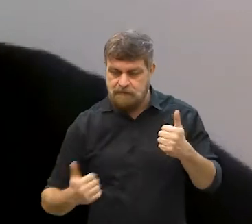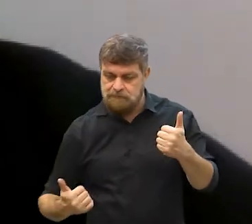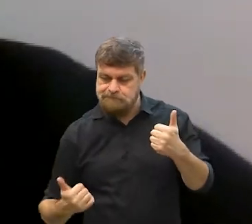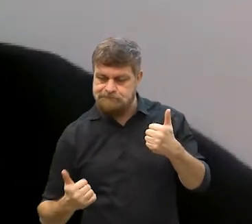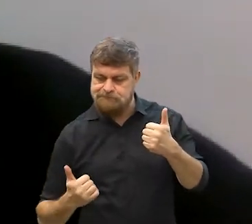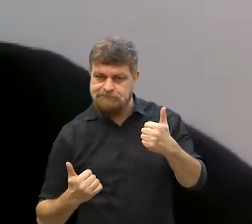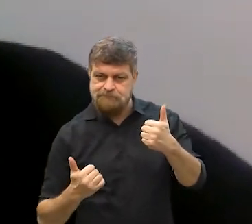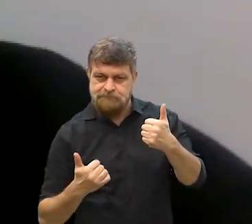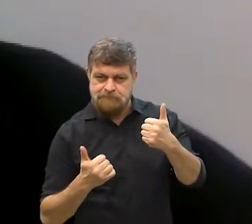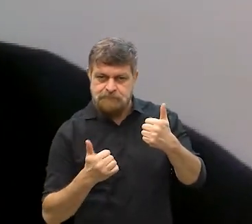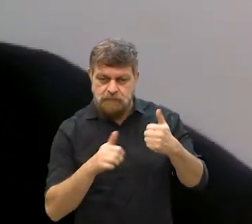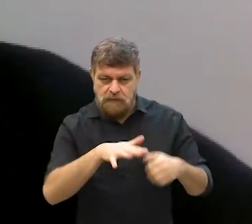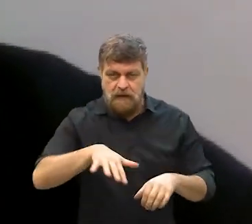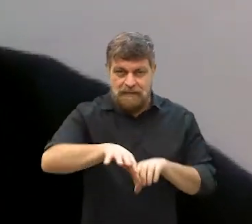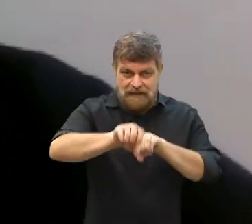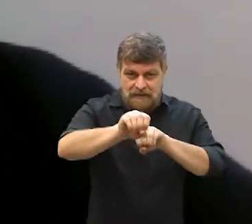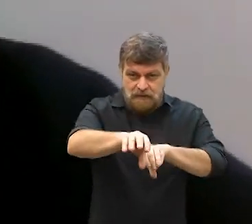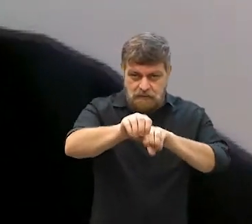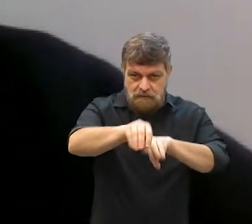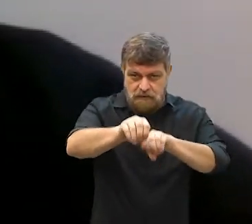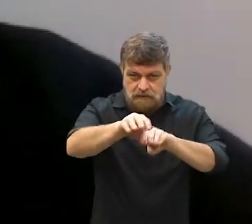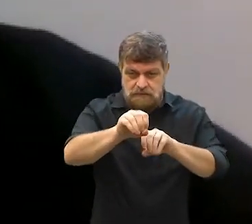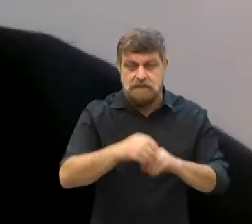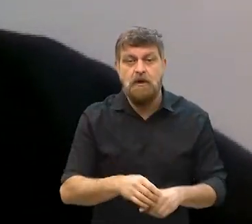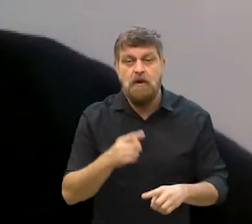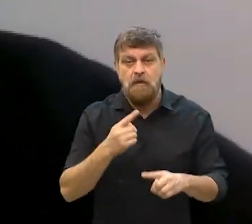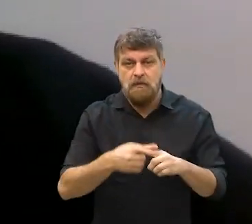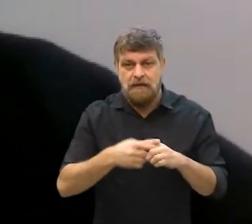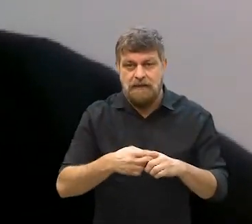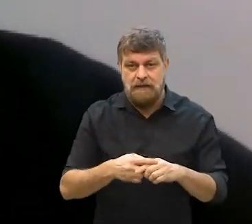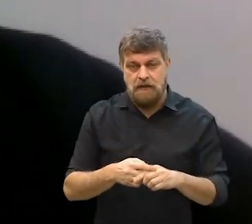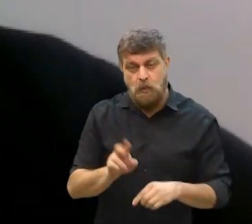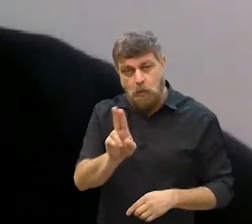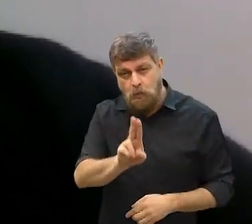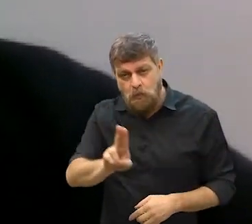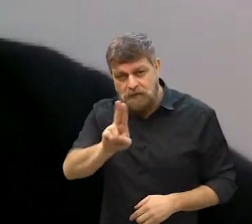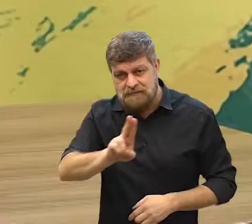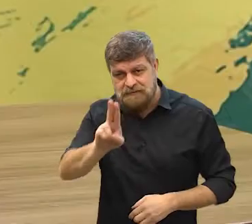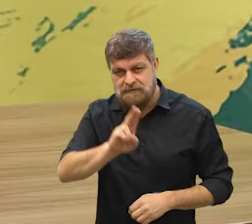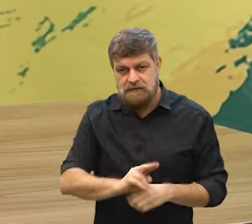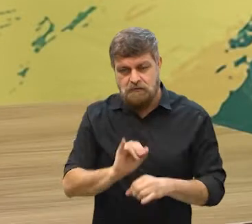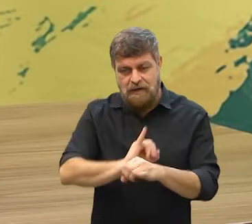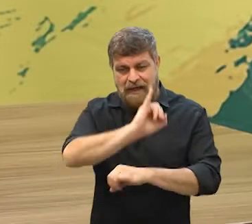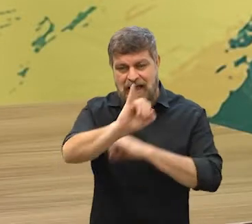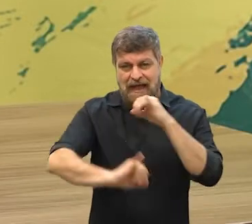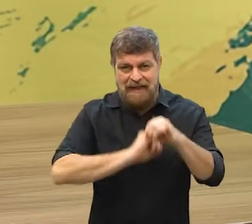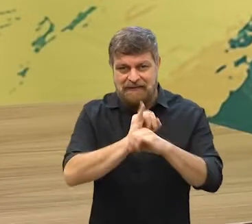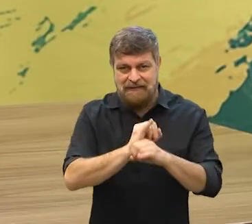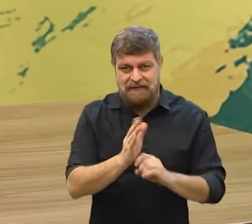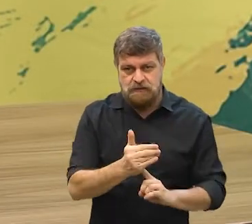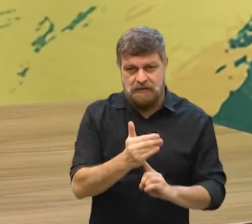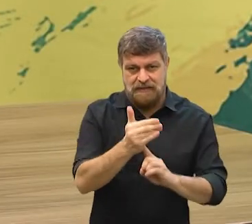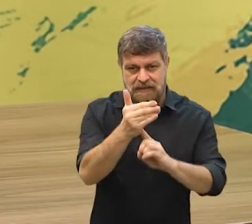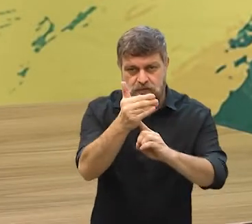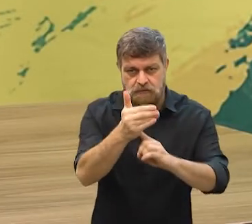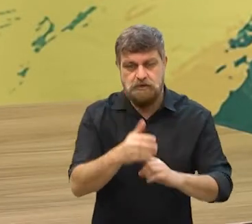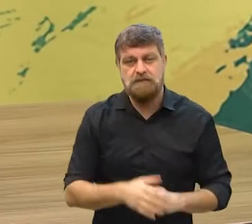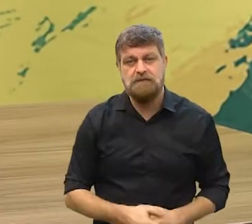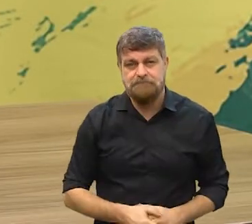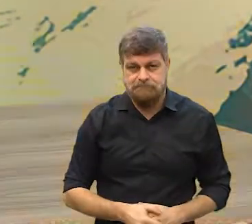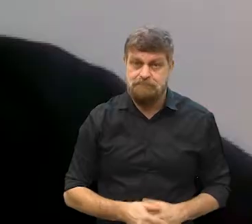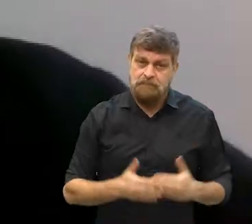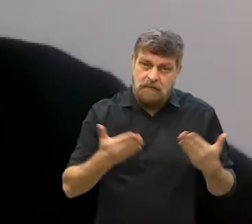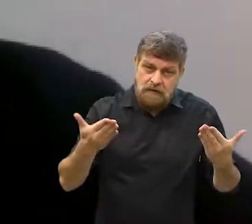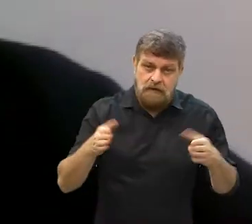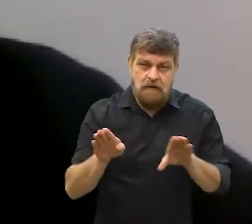se engajaram mais para a educação, utilizando a mídia digital. Talvez esse